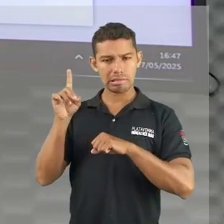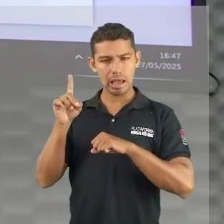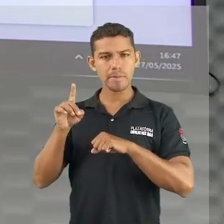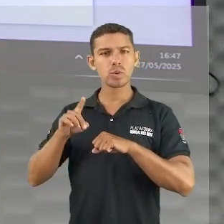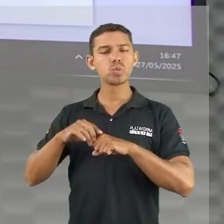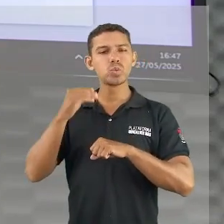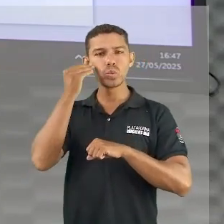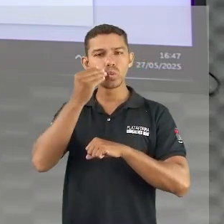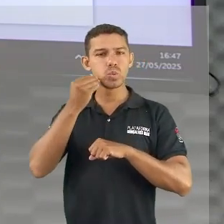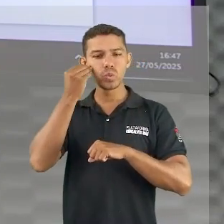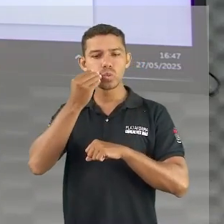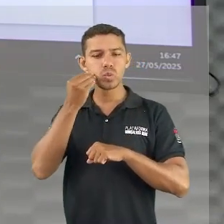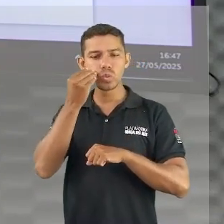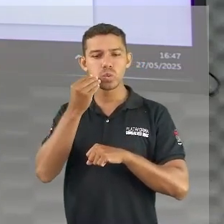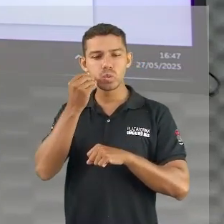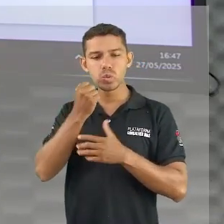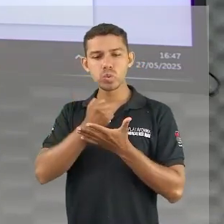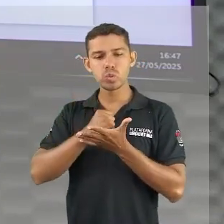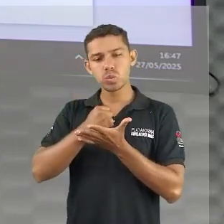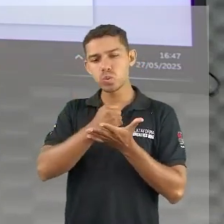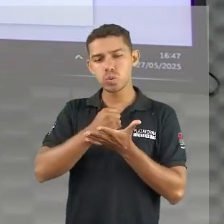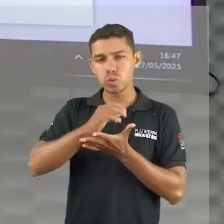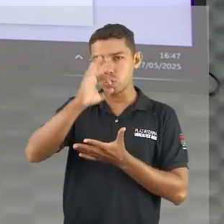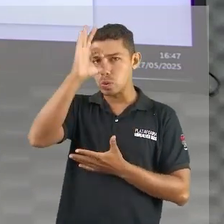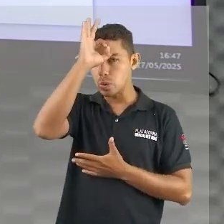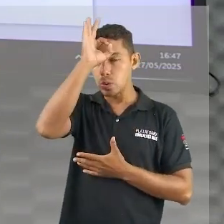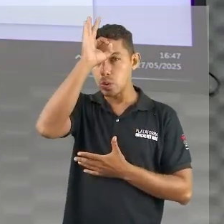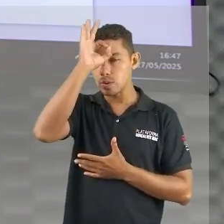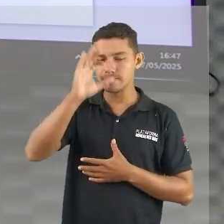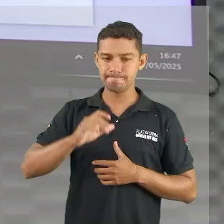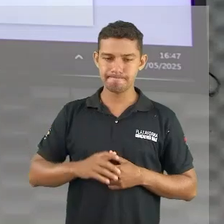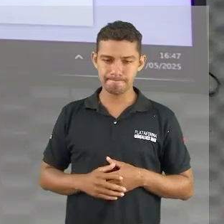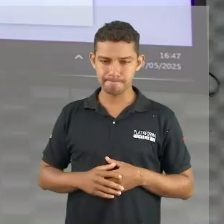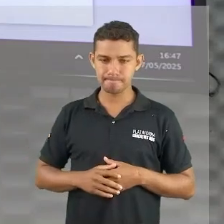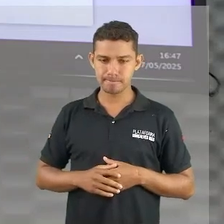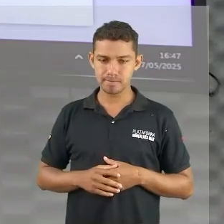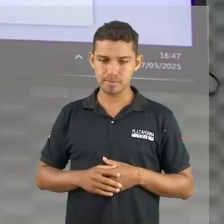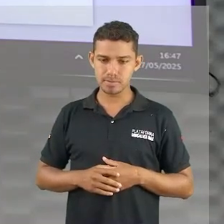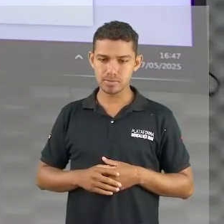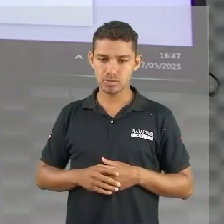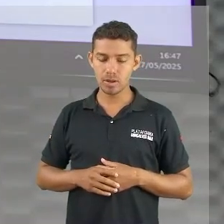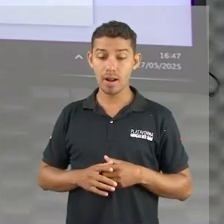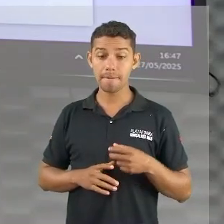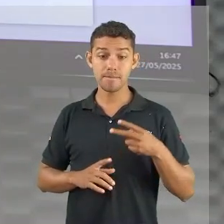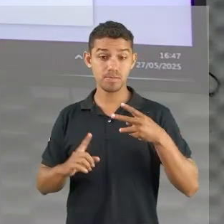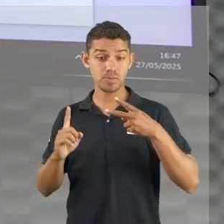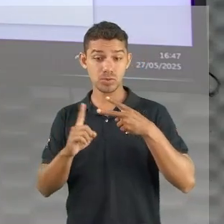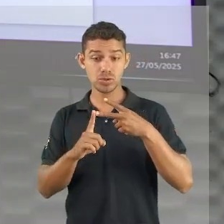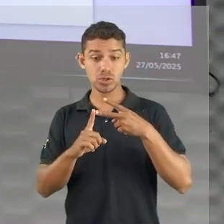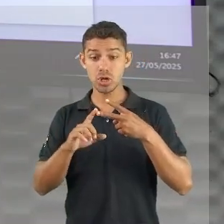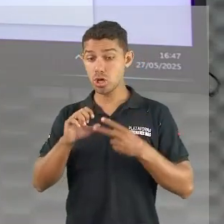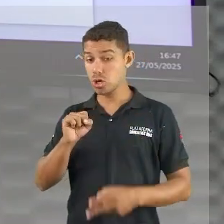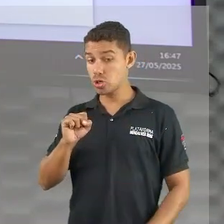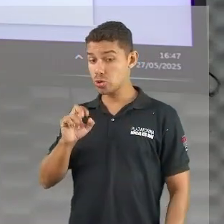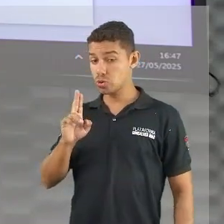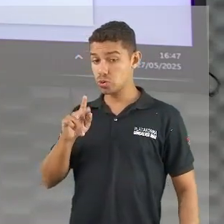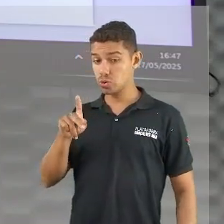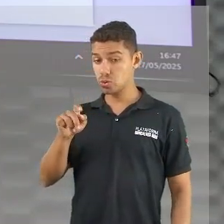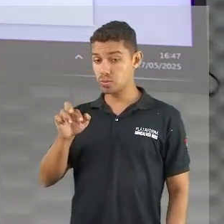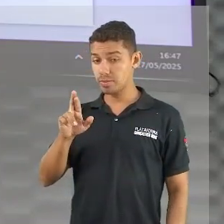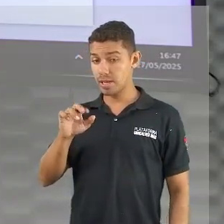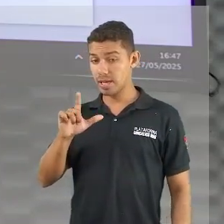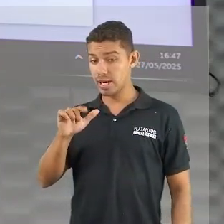científicas na farmacologia. Um outro exemplo, os superalimentos, que hoje estão muito na moda, né?